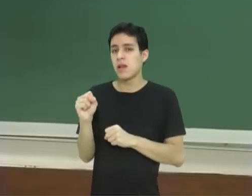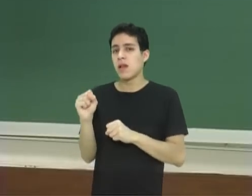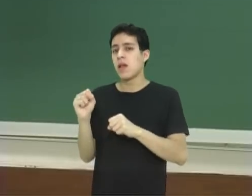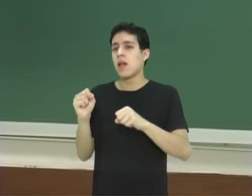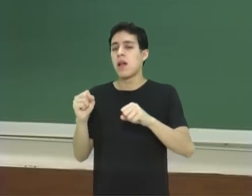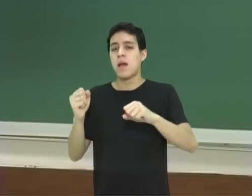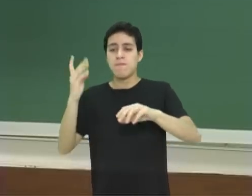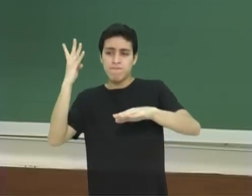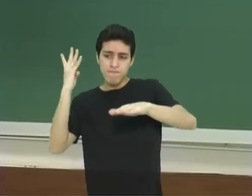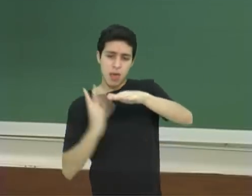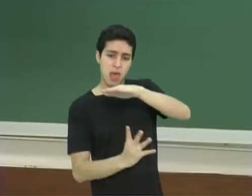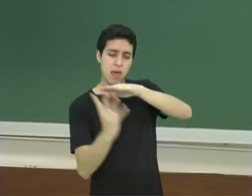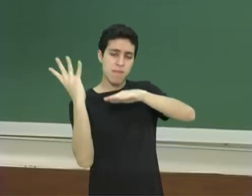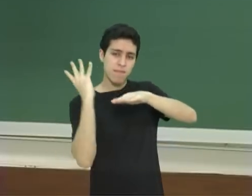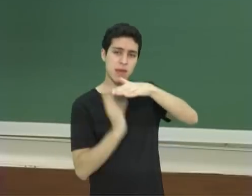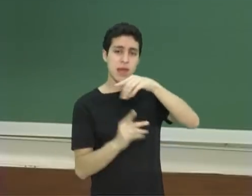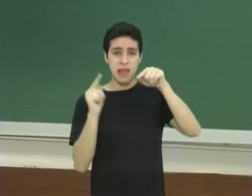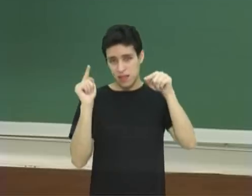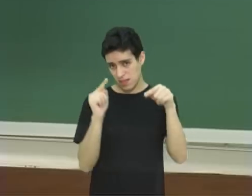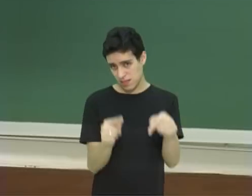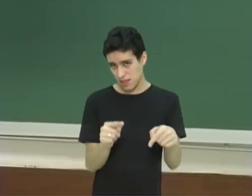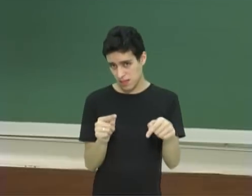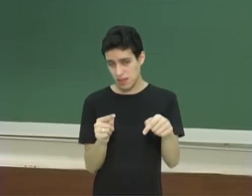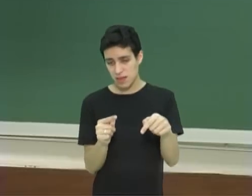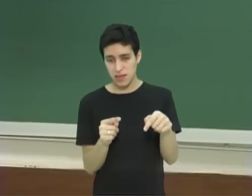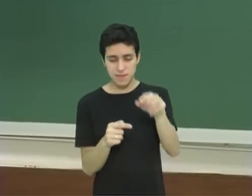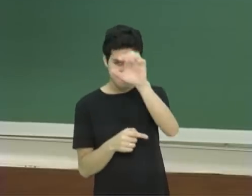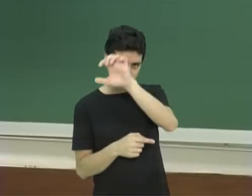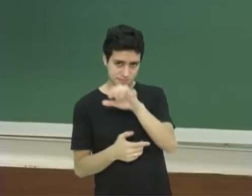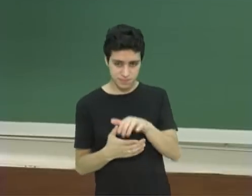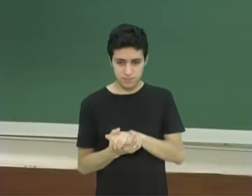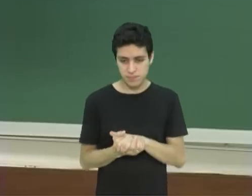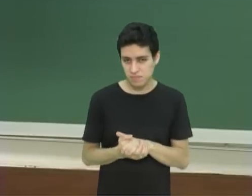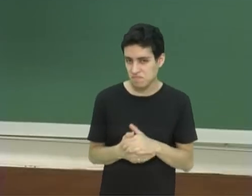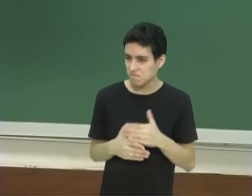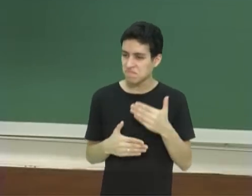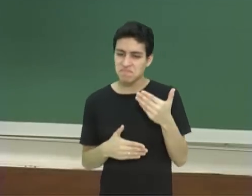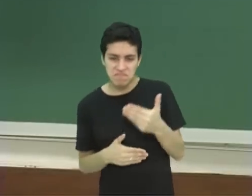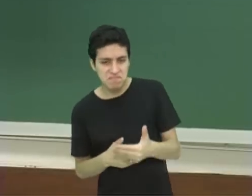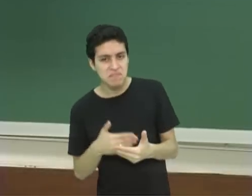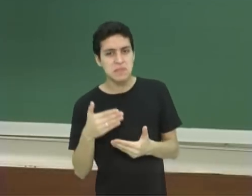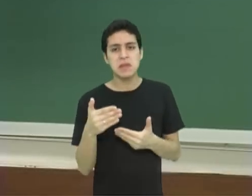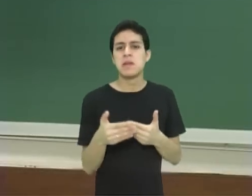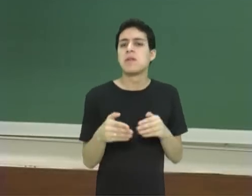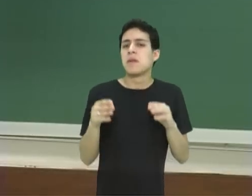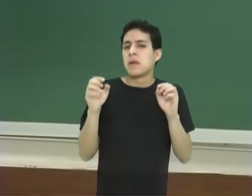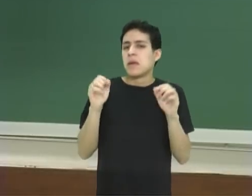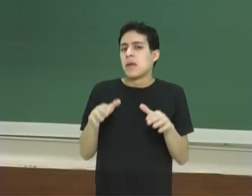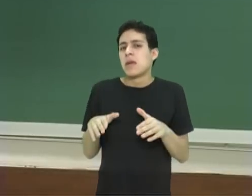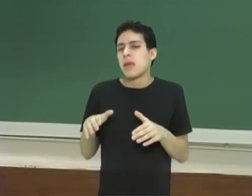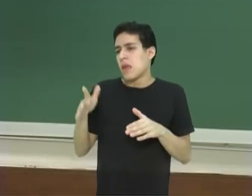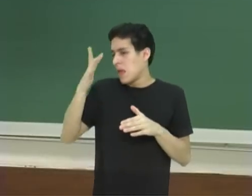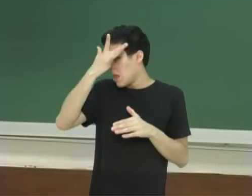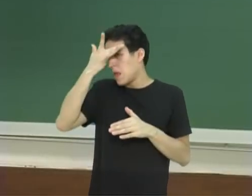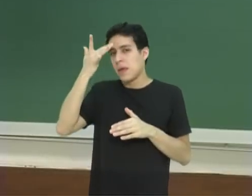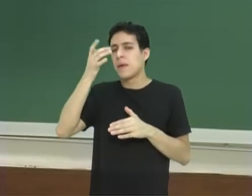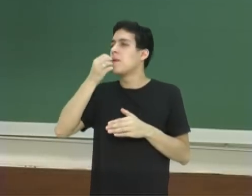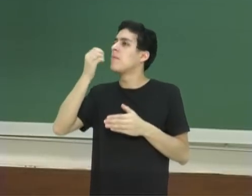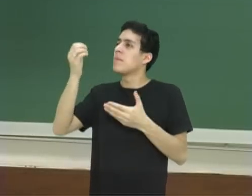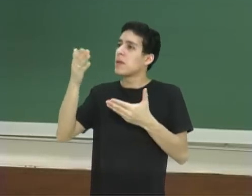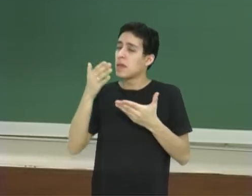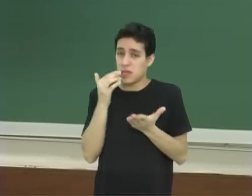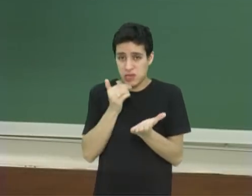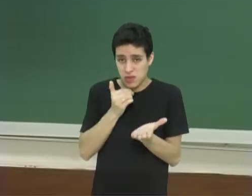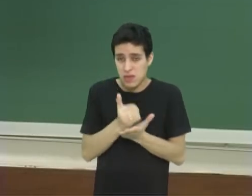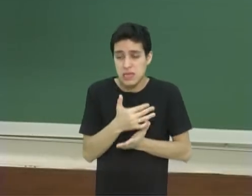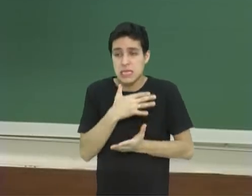Europa começou a ficar mais intensa. Até que a Europa vinha bem antes da crise, os imigrantes eram muito bem-vindos, né? Mas a